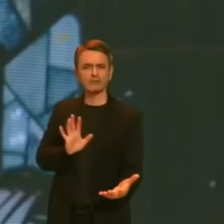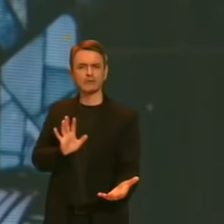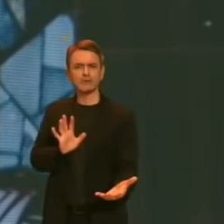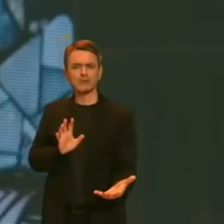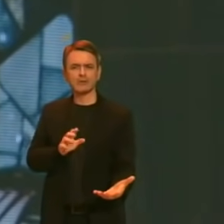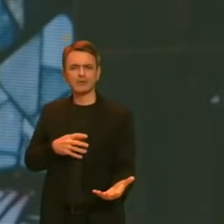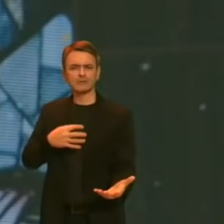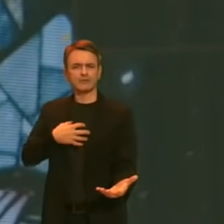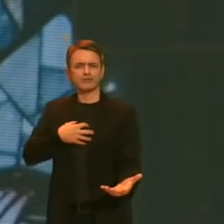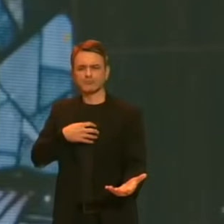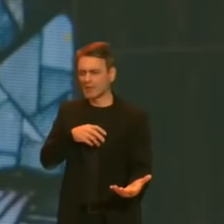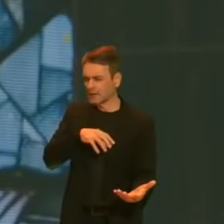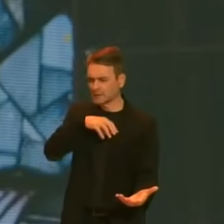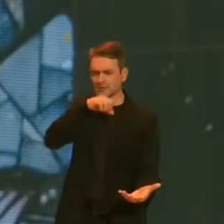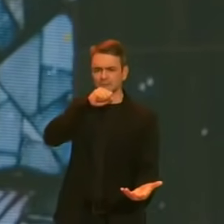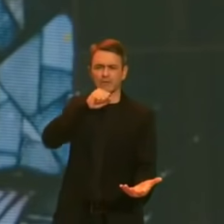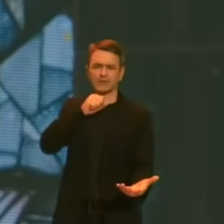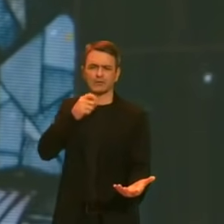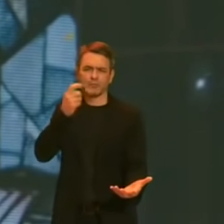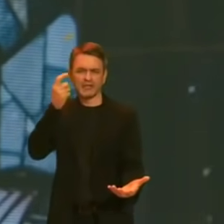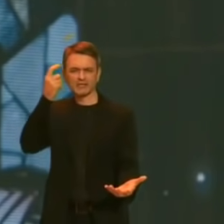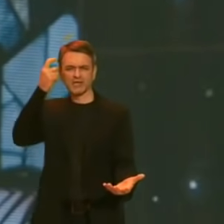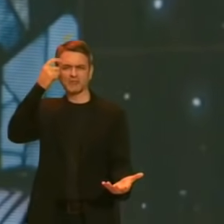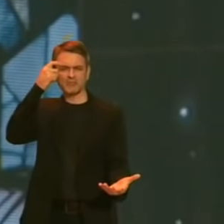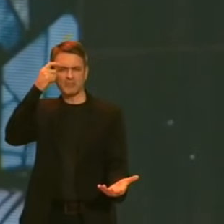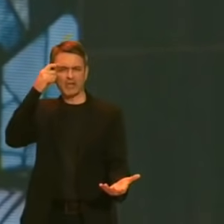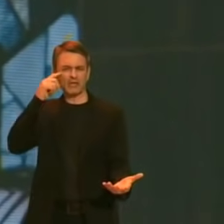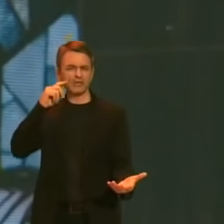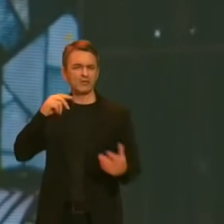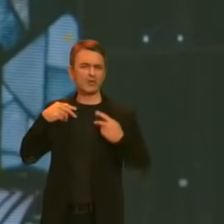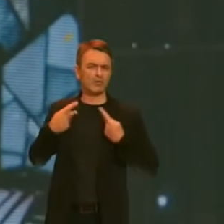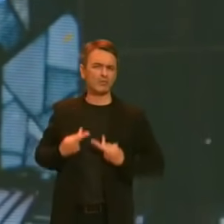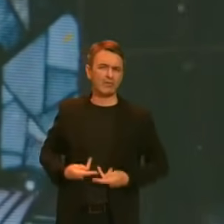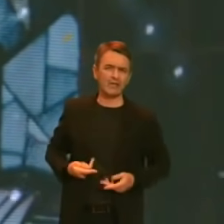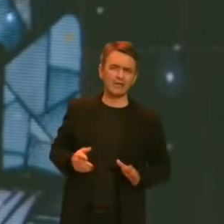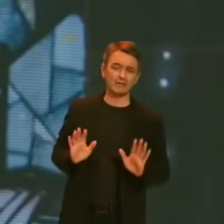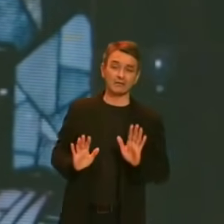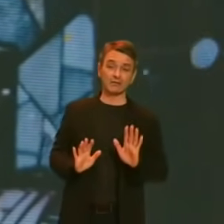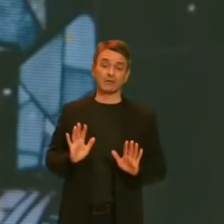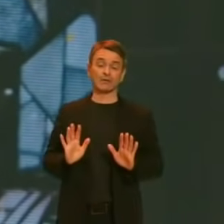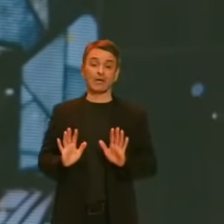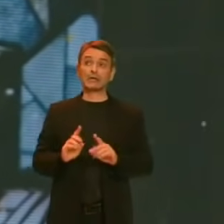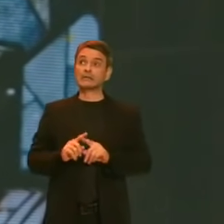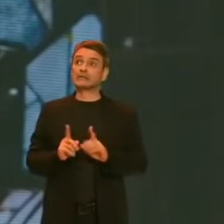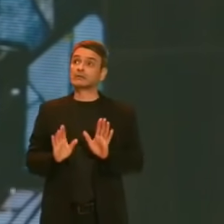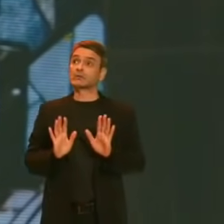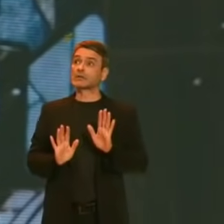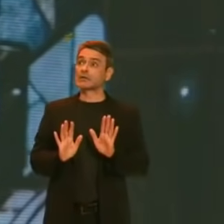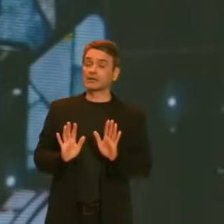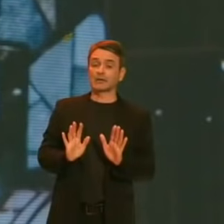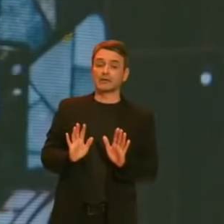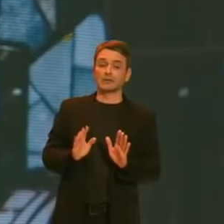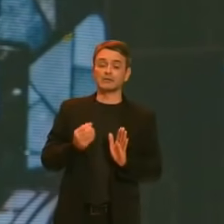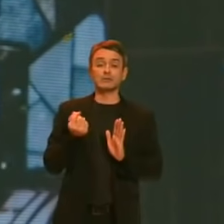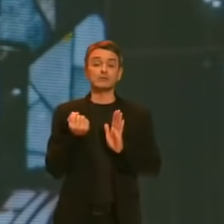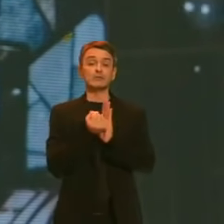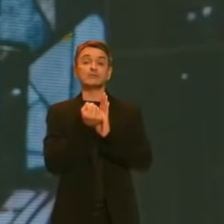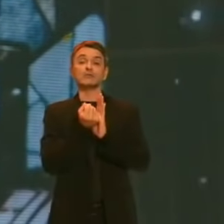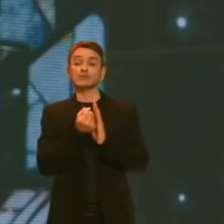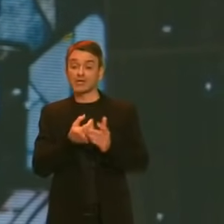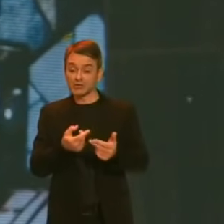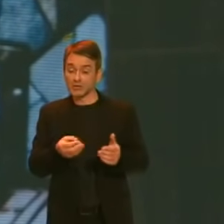o sentimento, o pensamento humano, enquanto os símbolos da bondade de